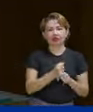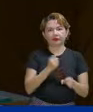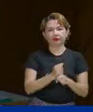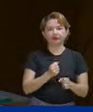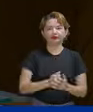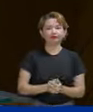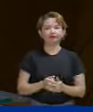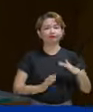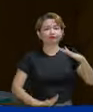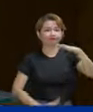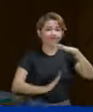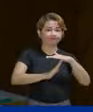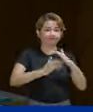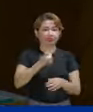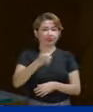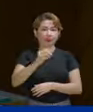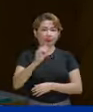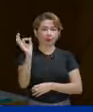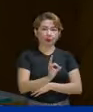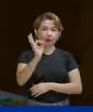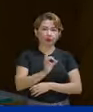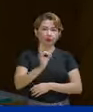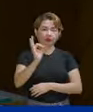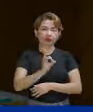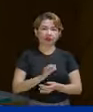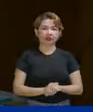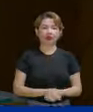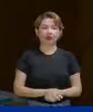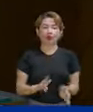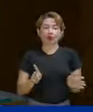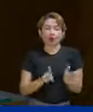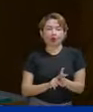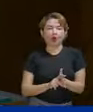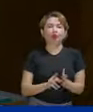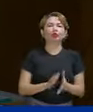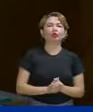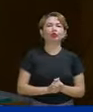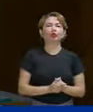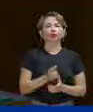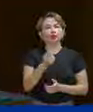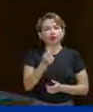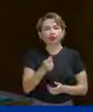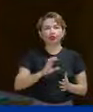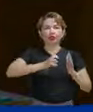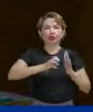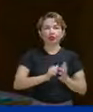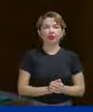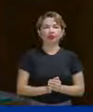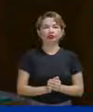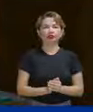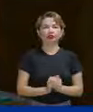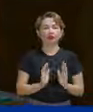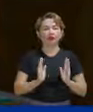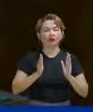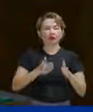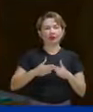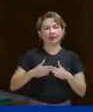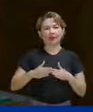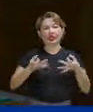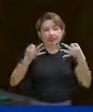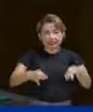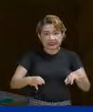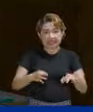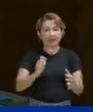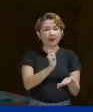ser limitados a 10% da receita do fundo partidário, aplicando-se de forma analógica o